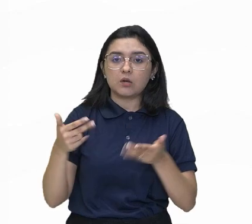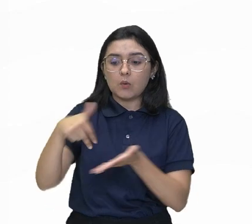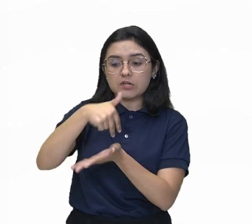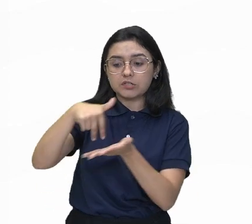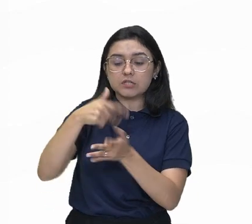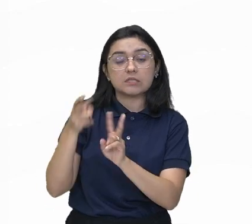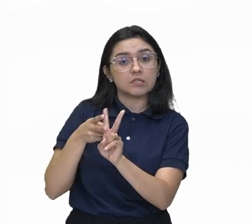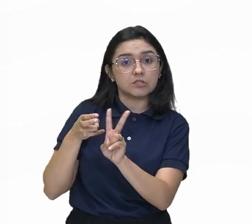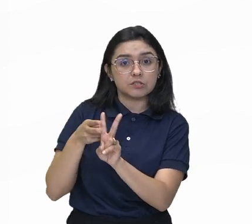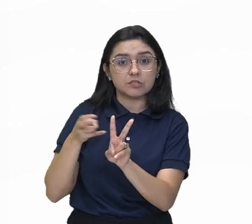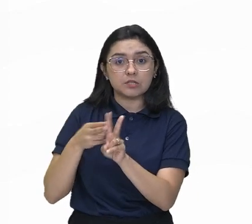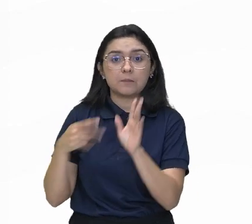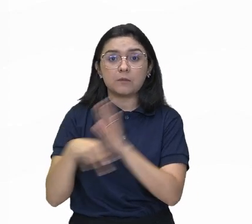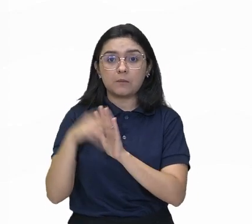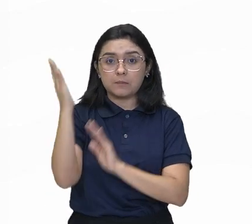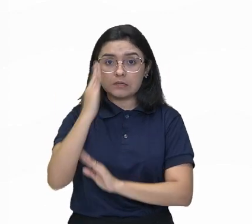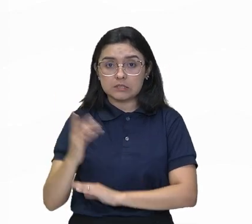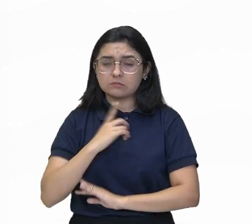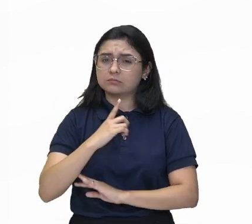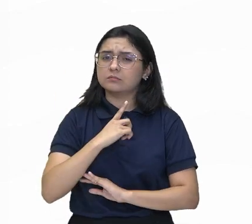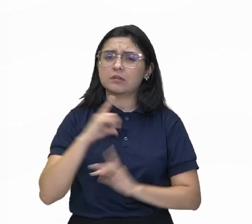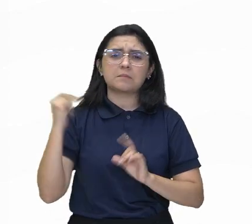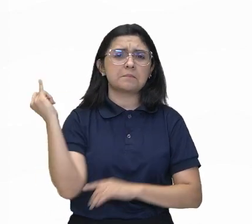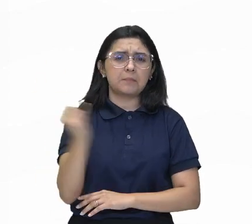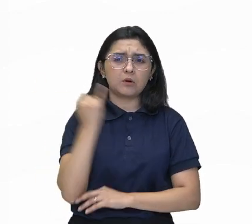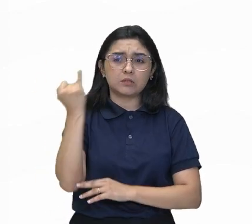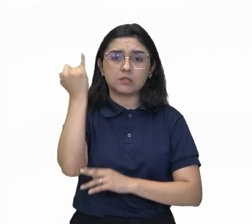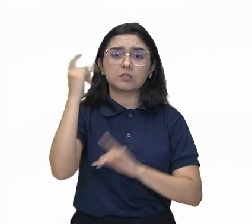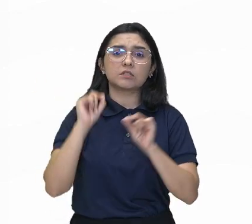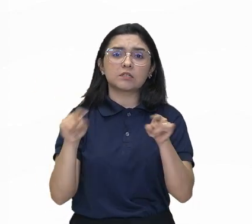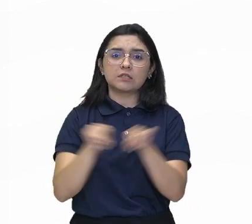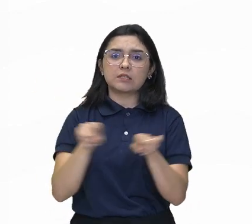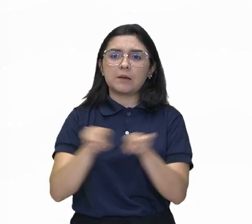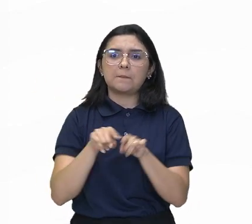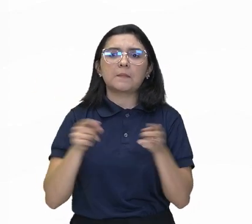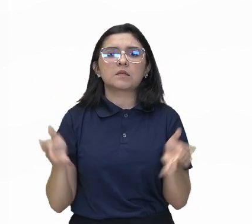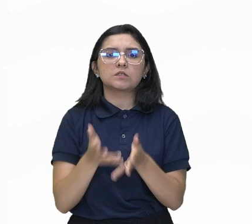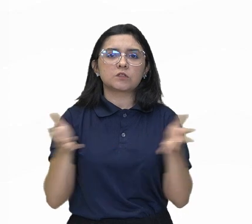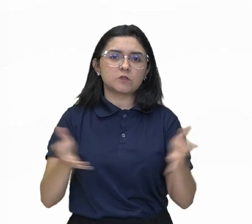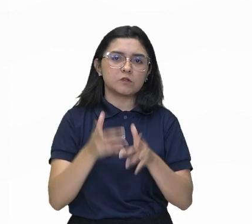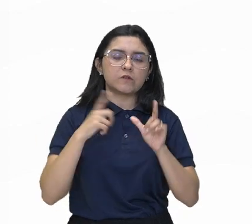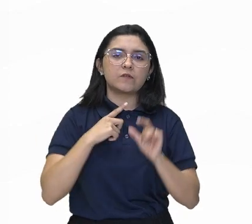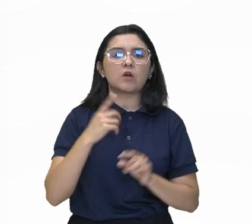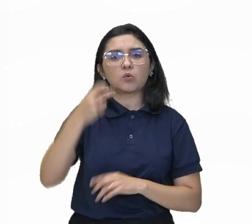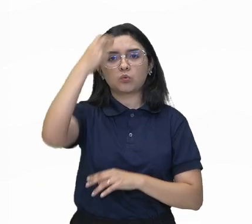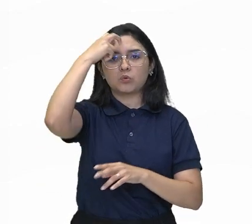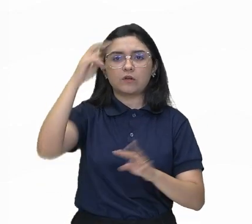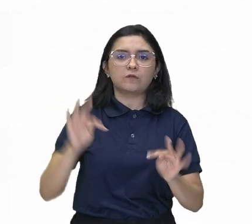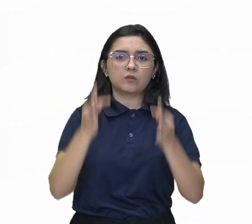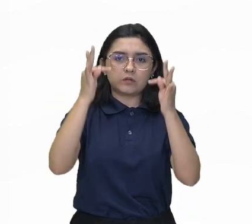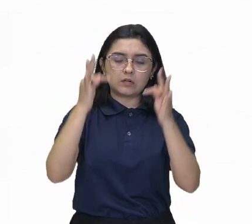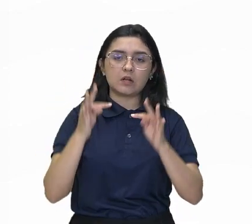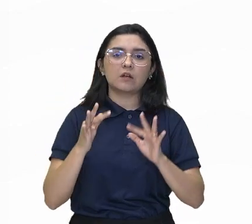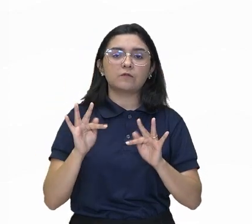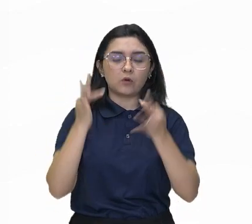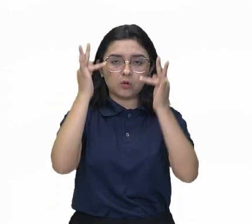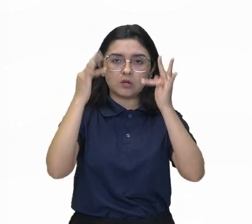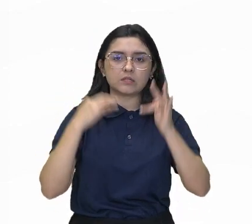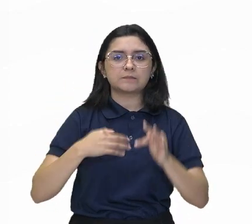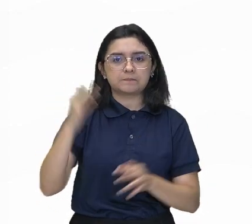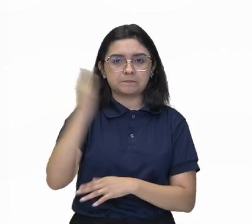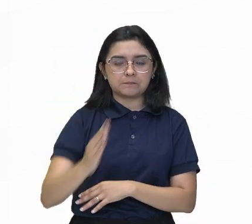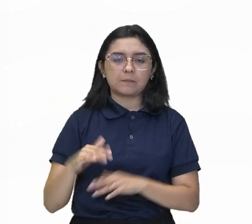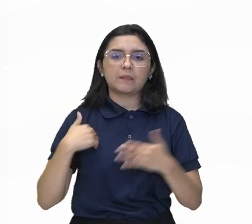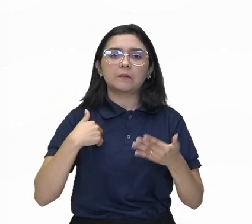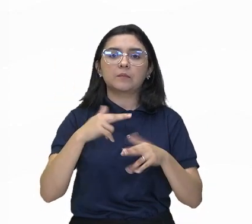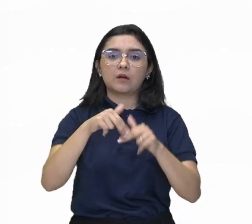indígenas brasileiras são de grande importância e inspiração para a cultura e folclore nacional. Afinal, muitas das